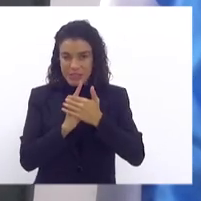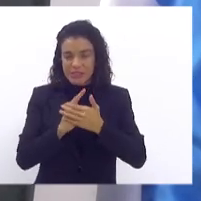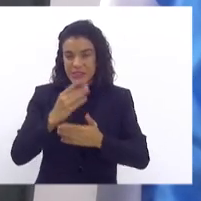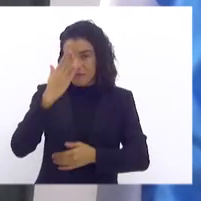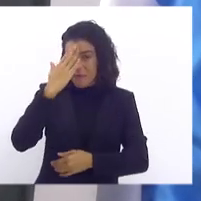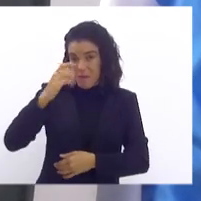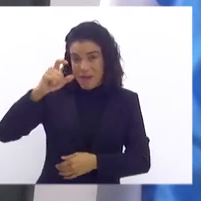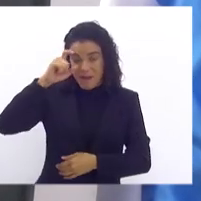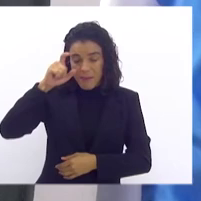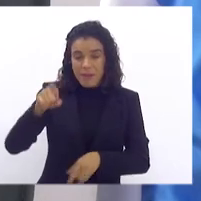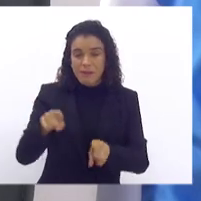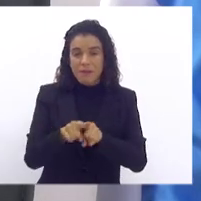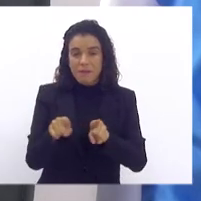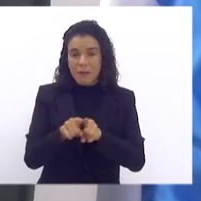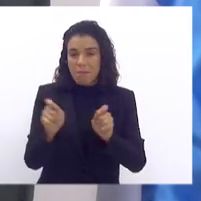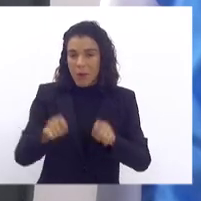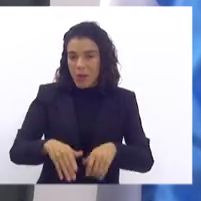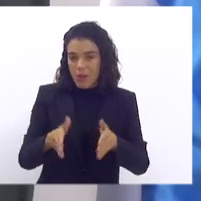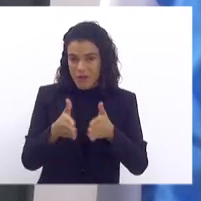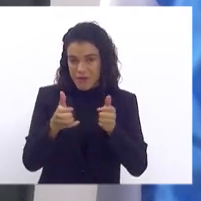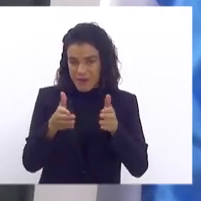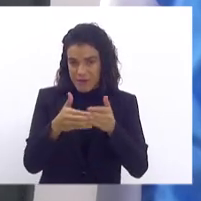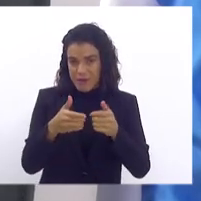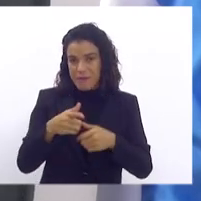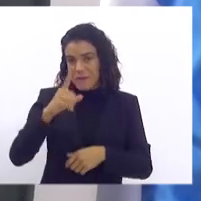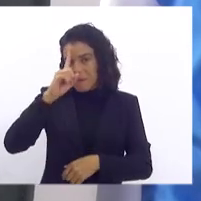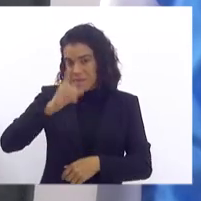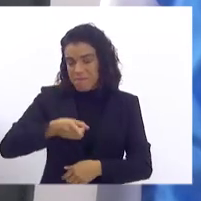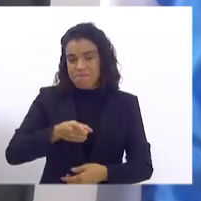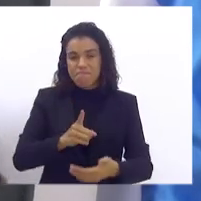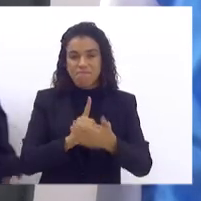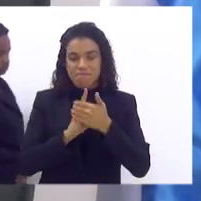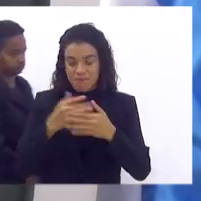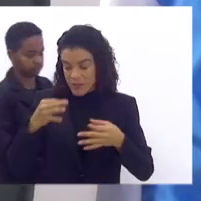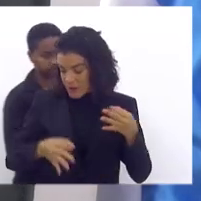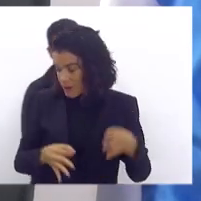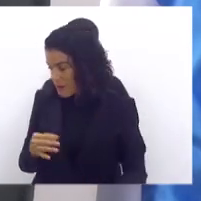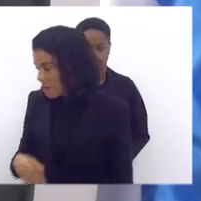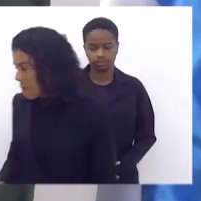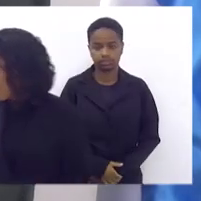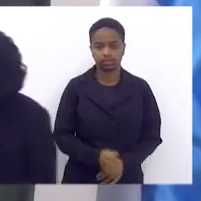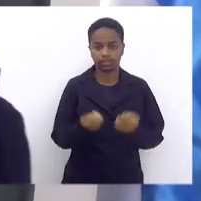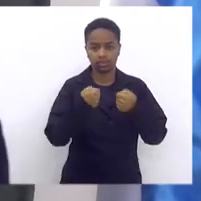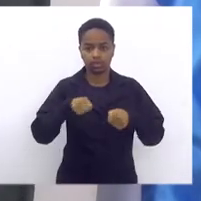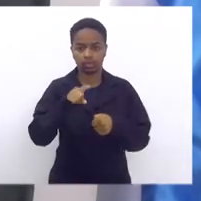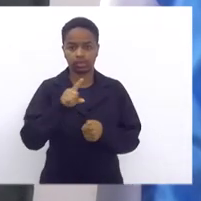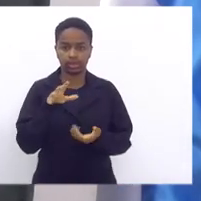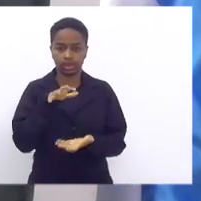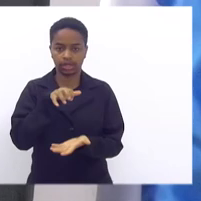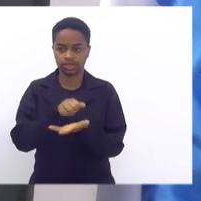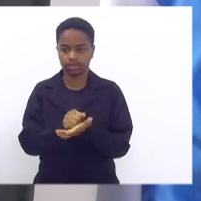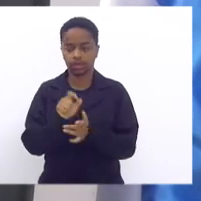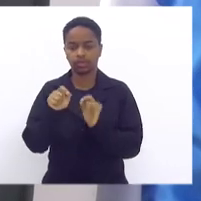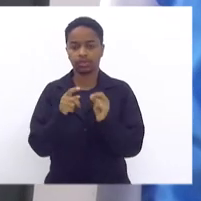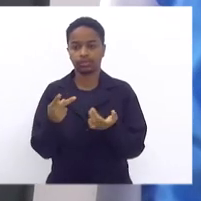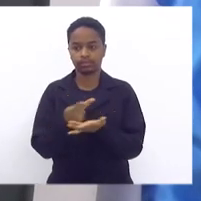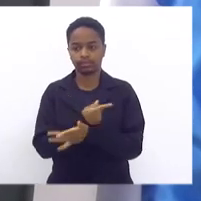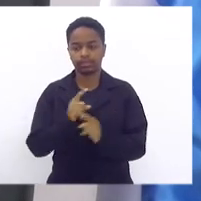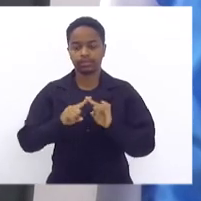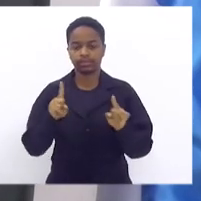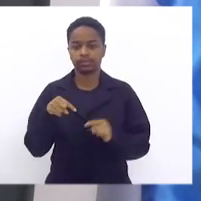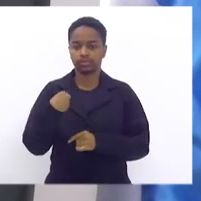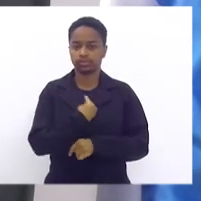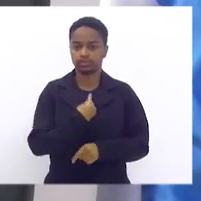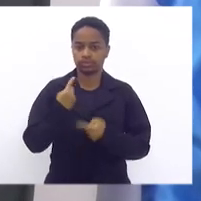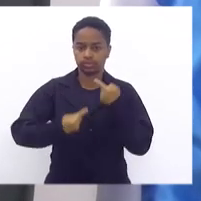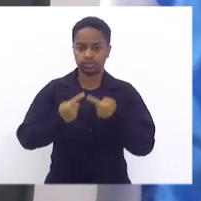e pode haver a solicitação da medida sem o necessário registro de ocorrência, e aí a gente vai discutir isso em outro